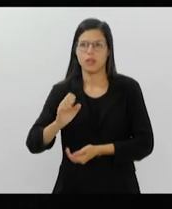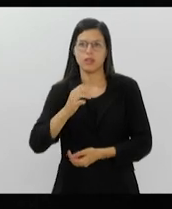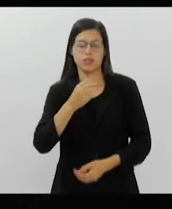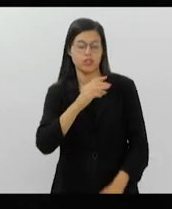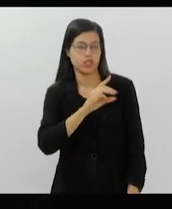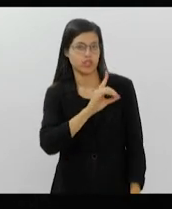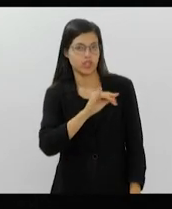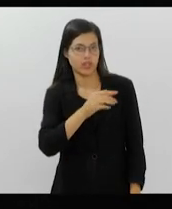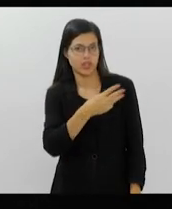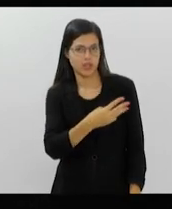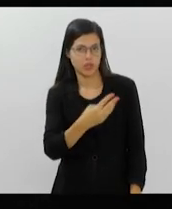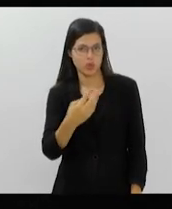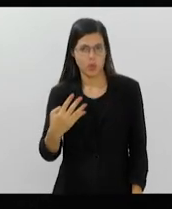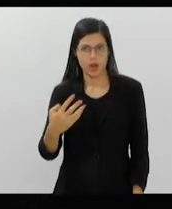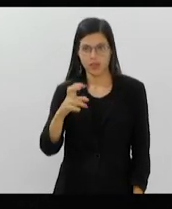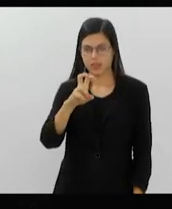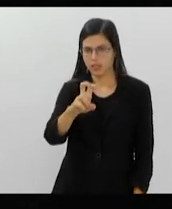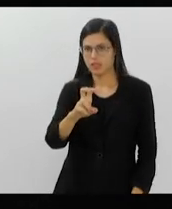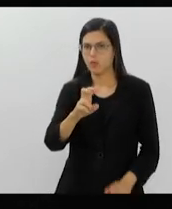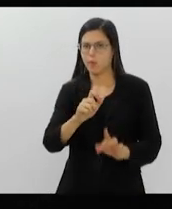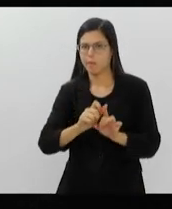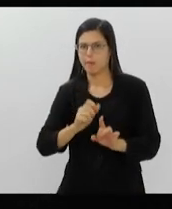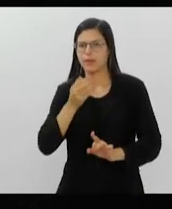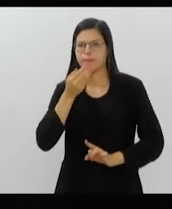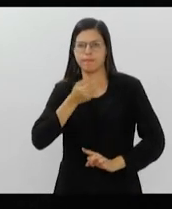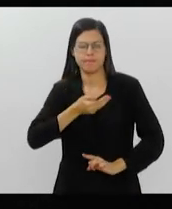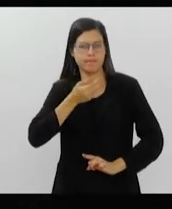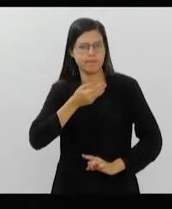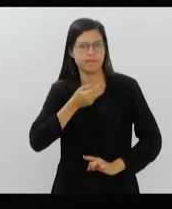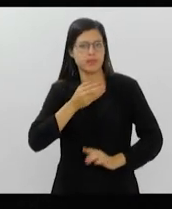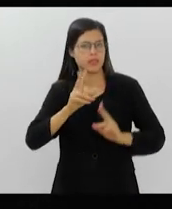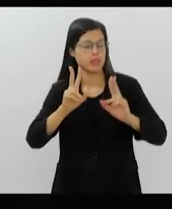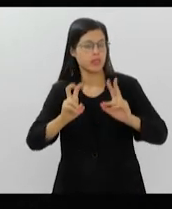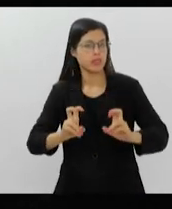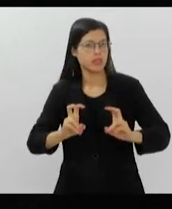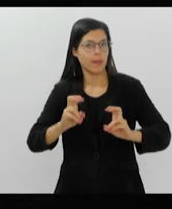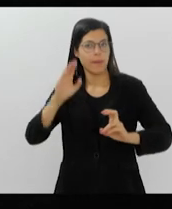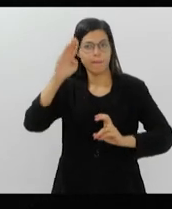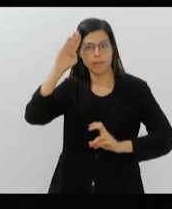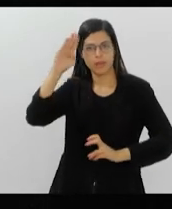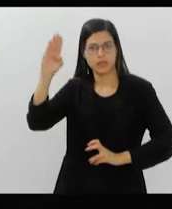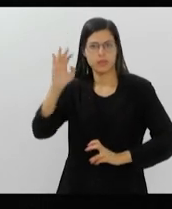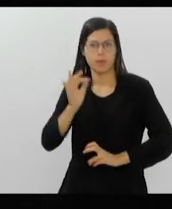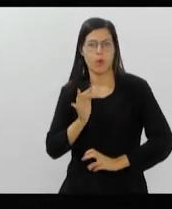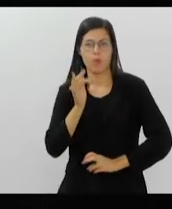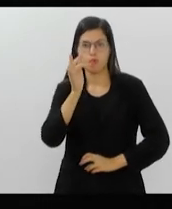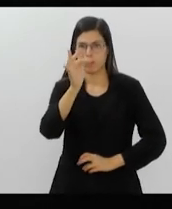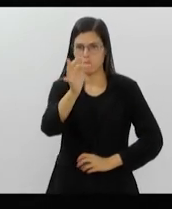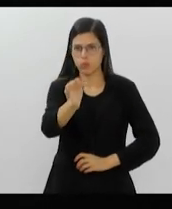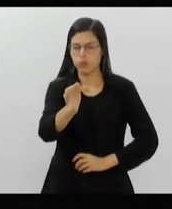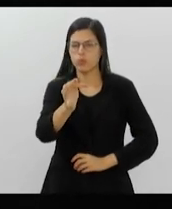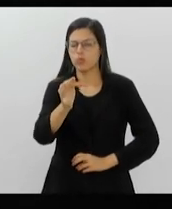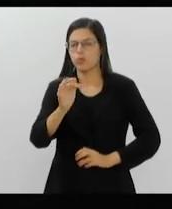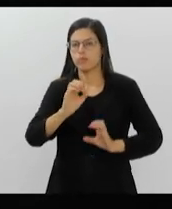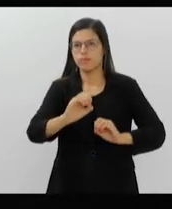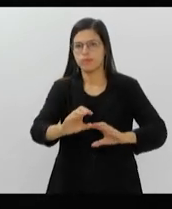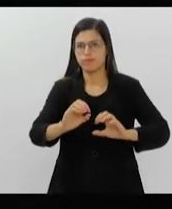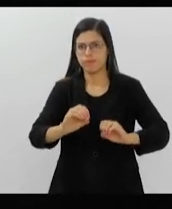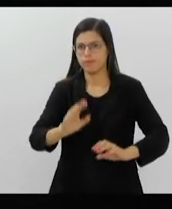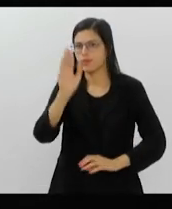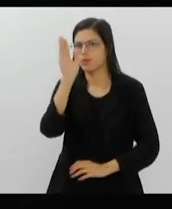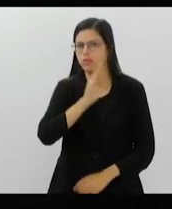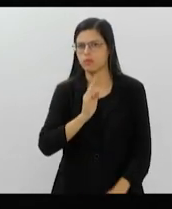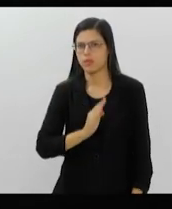3, 4 e 5 de dezembro, tendo como tema principal o futuro da educação no Brasil,